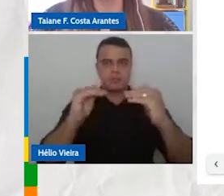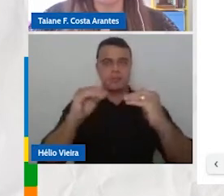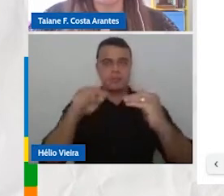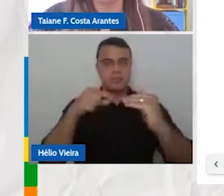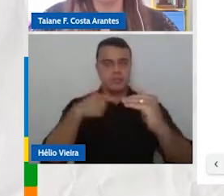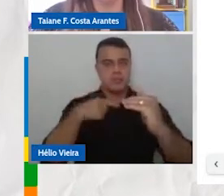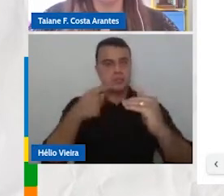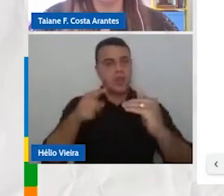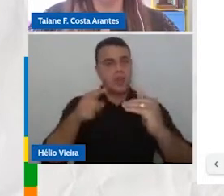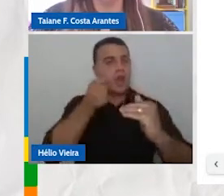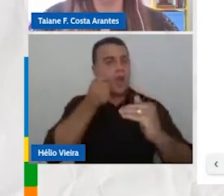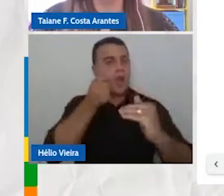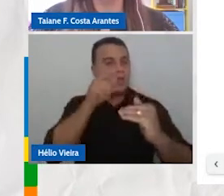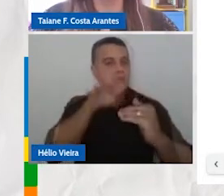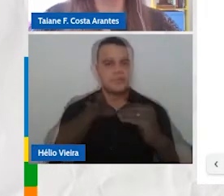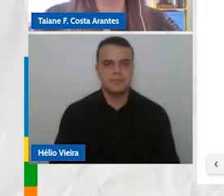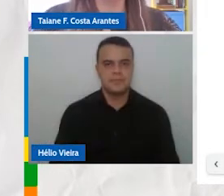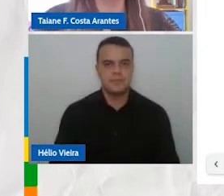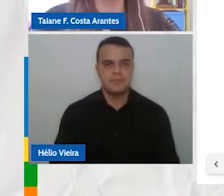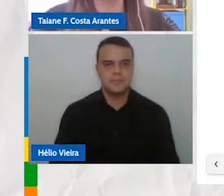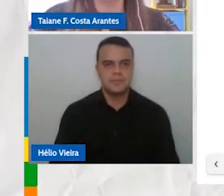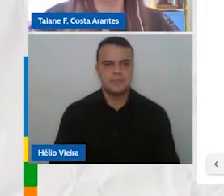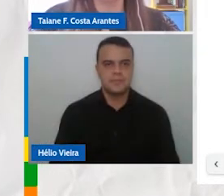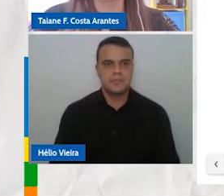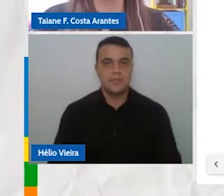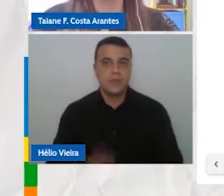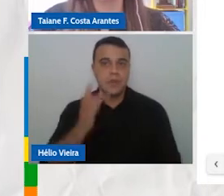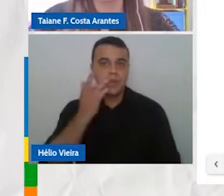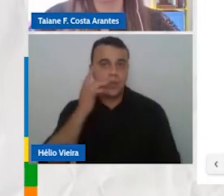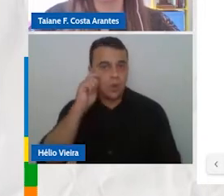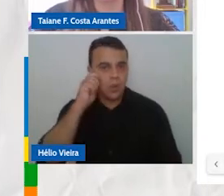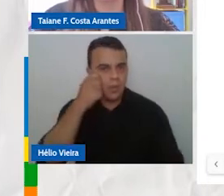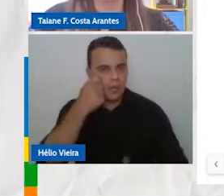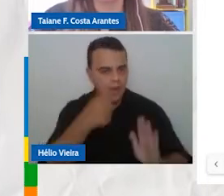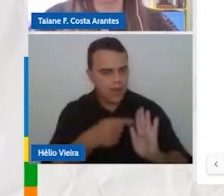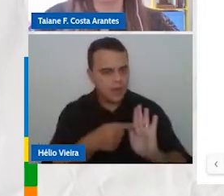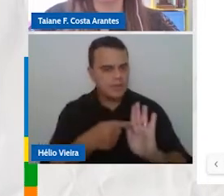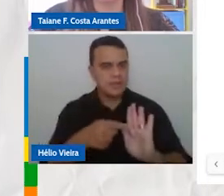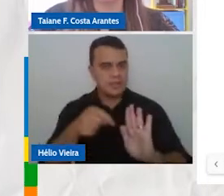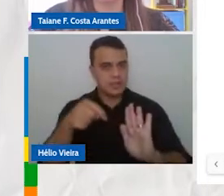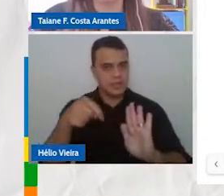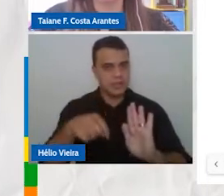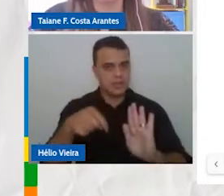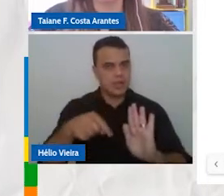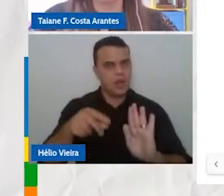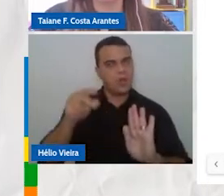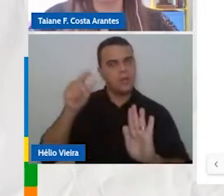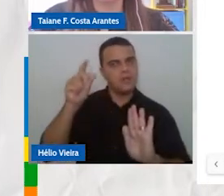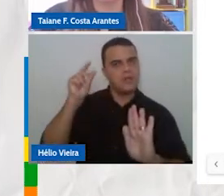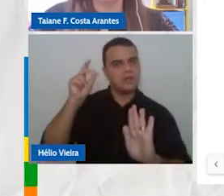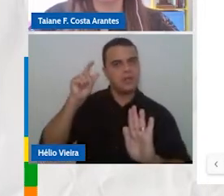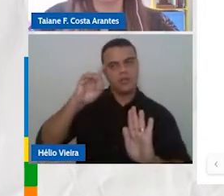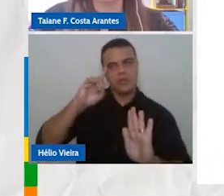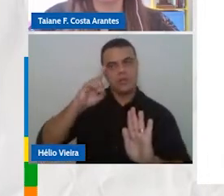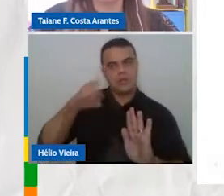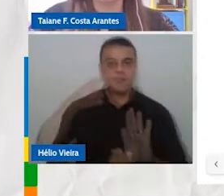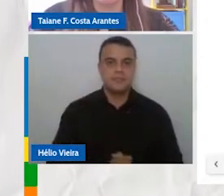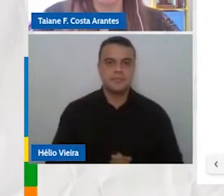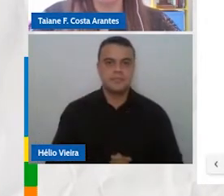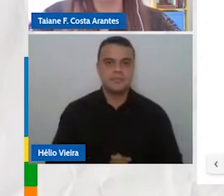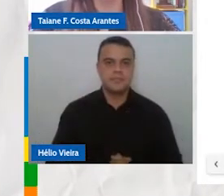o azul é predominante. Ouro Preto representa aqui o passado monarquista